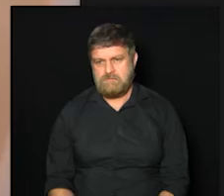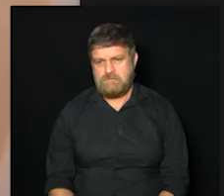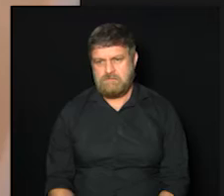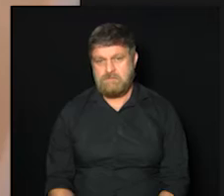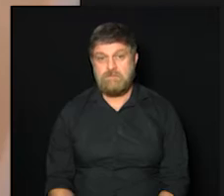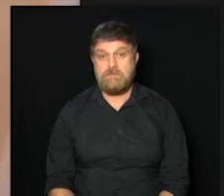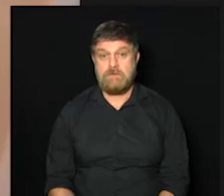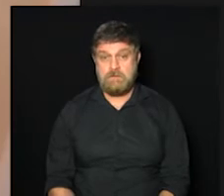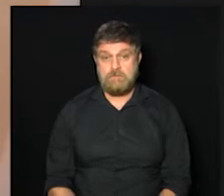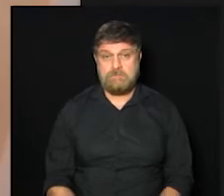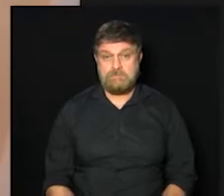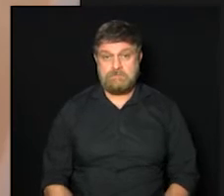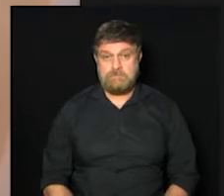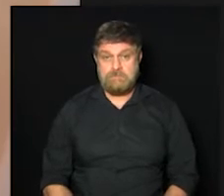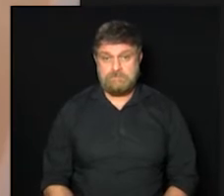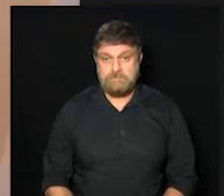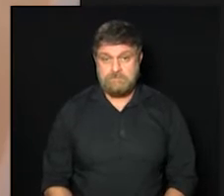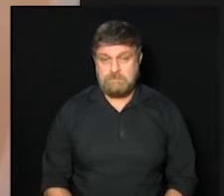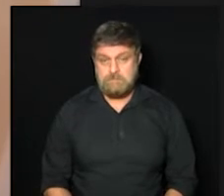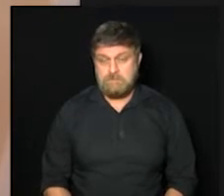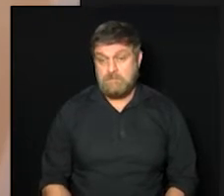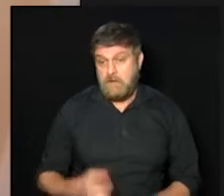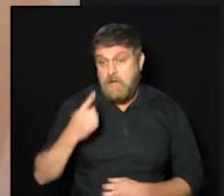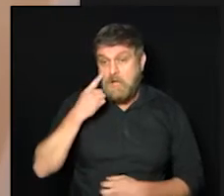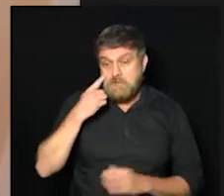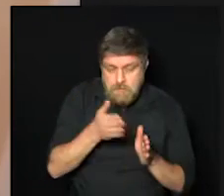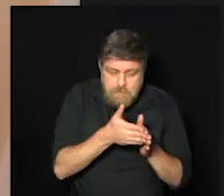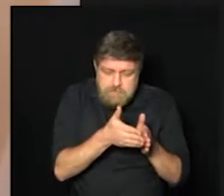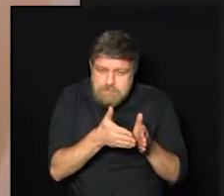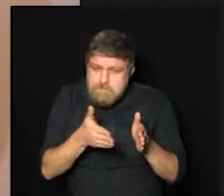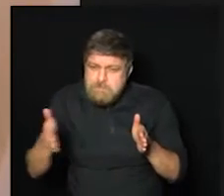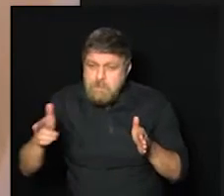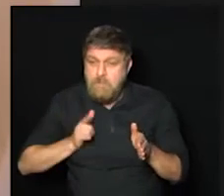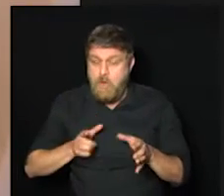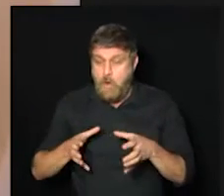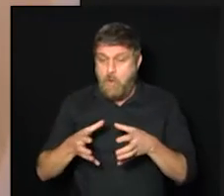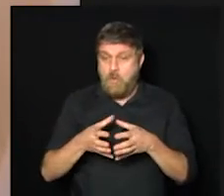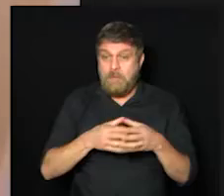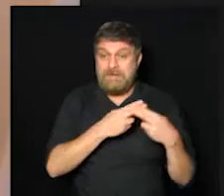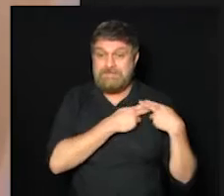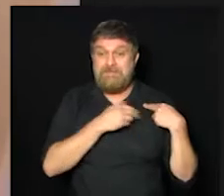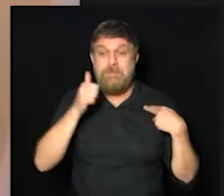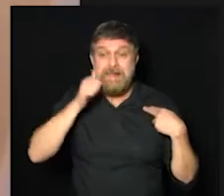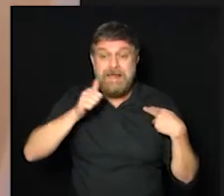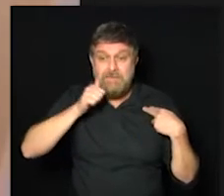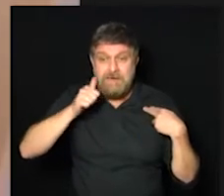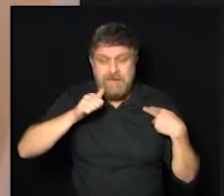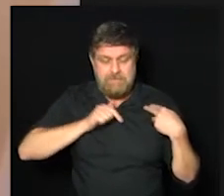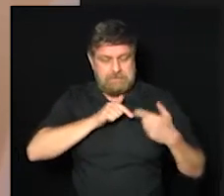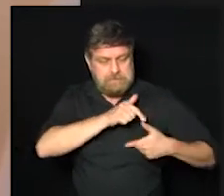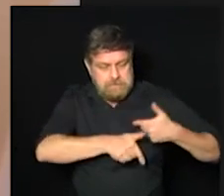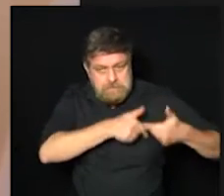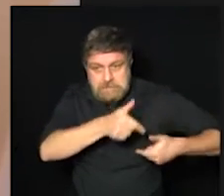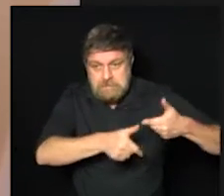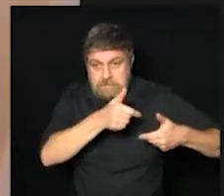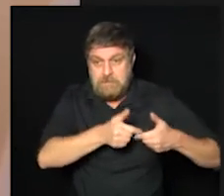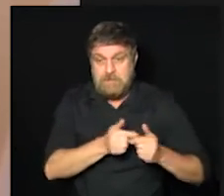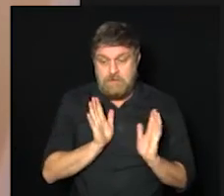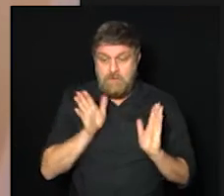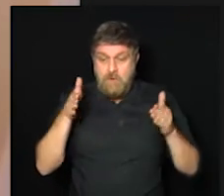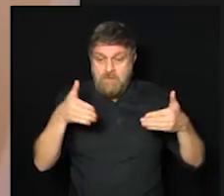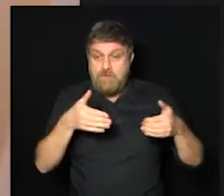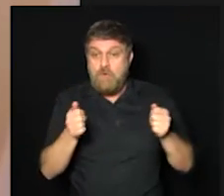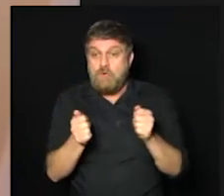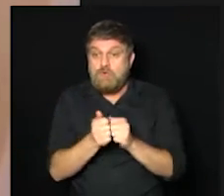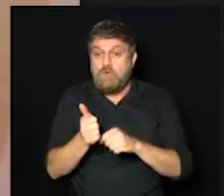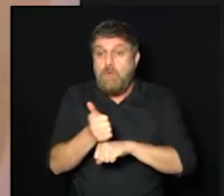realizado. Então, como a gente viu aí, a Comissão da Mulher vai participar ativamente desse fórum, junto com